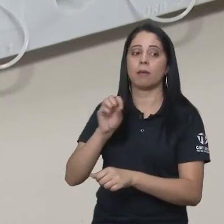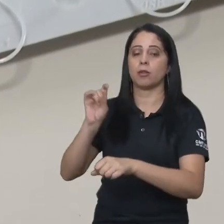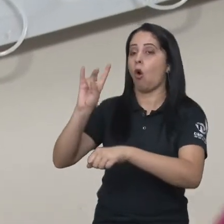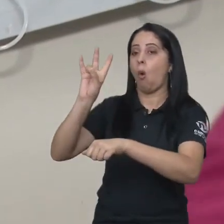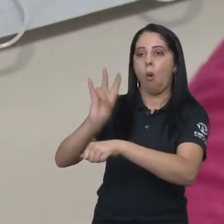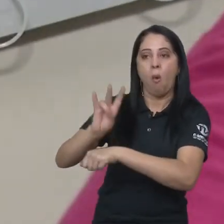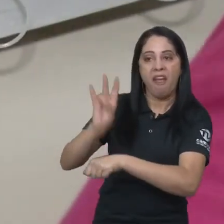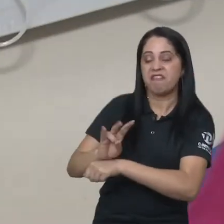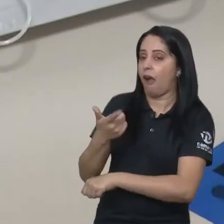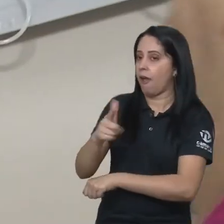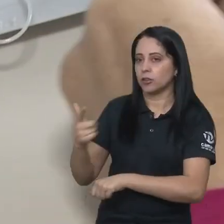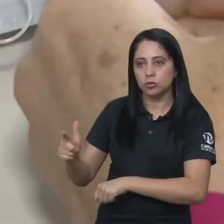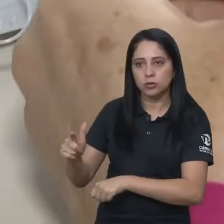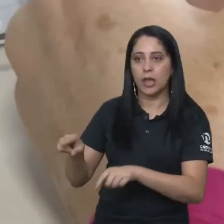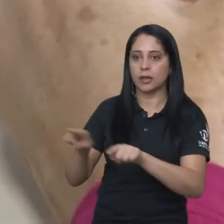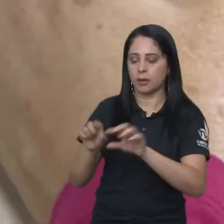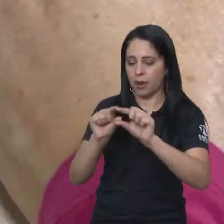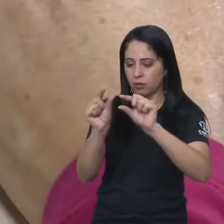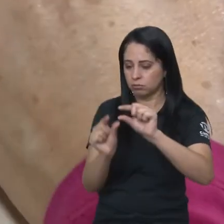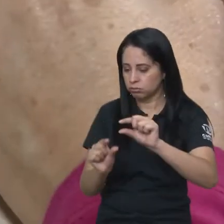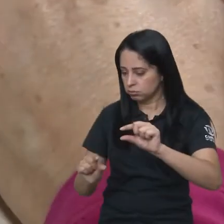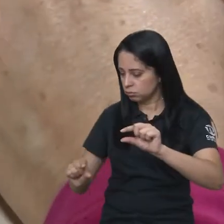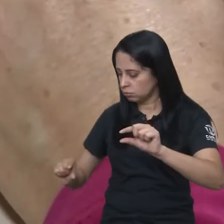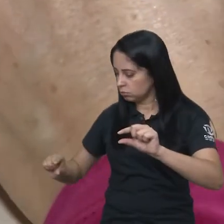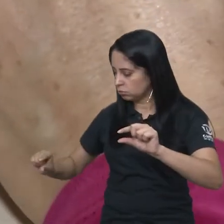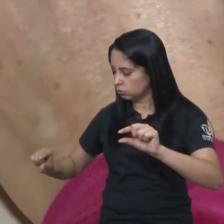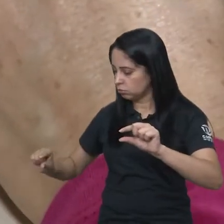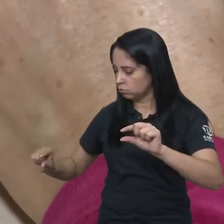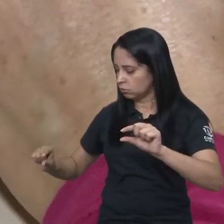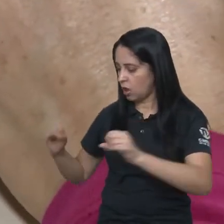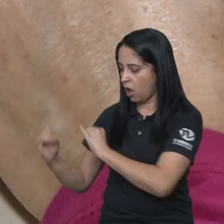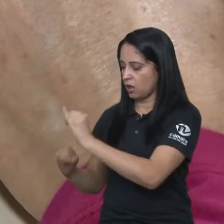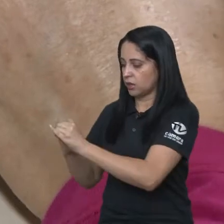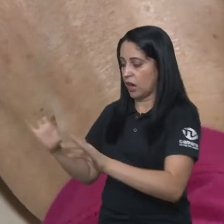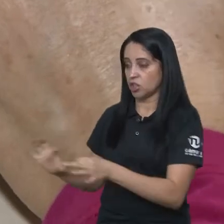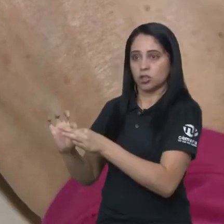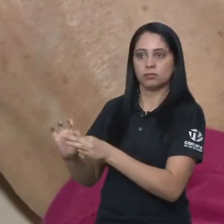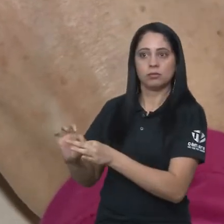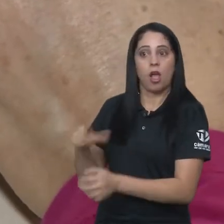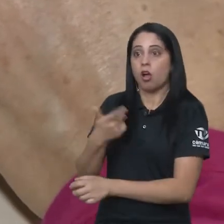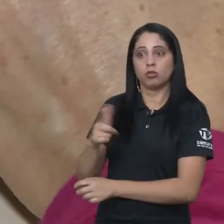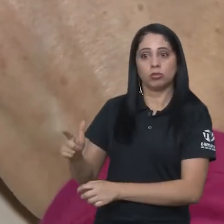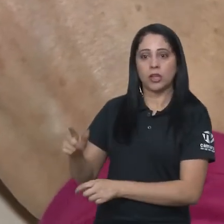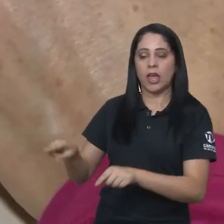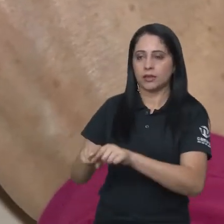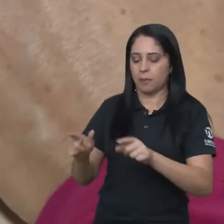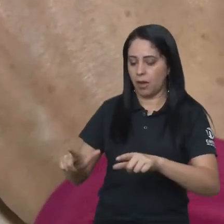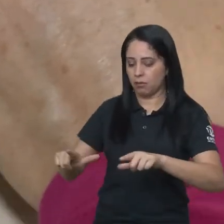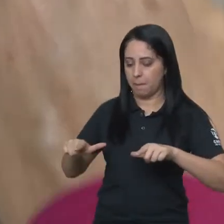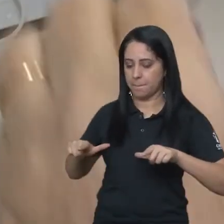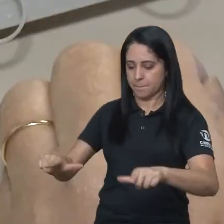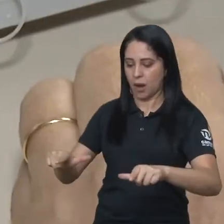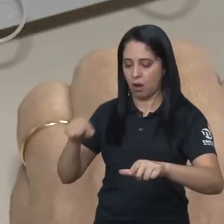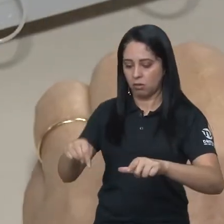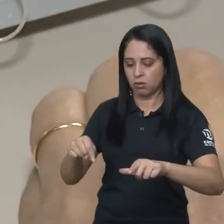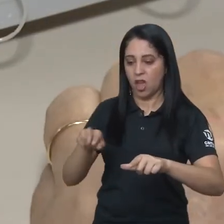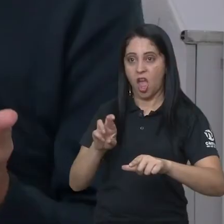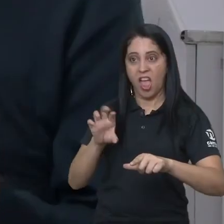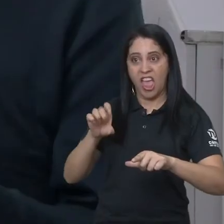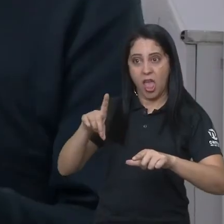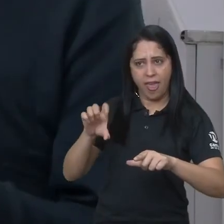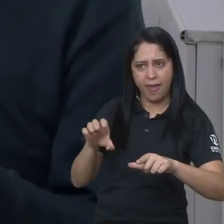sinal de Wi-Fi, ela não pode ser conectada por meio de cabos que dá acesso ali à rede. Inclusive, ela não tem placa de